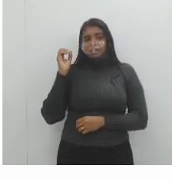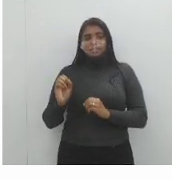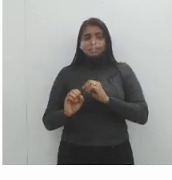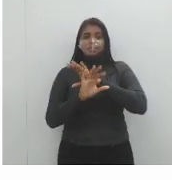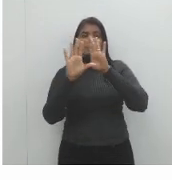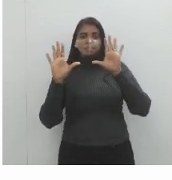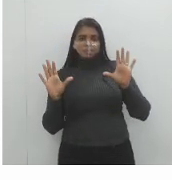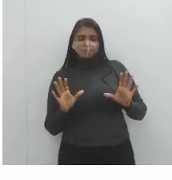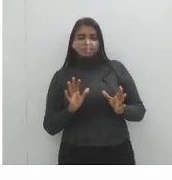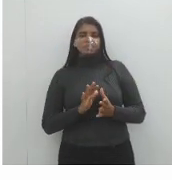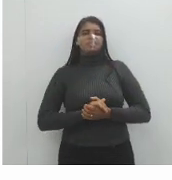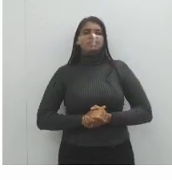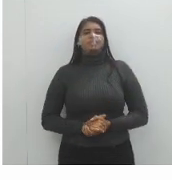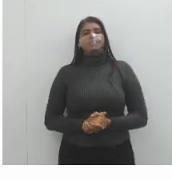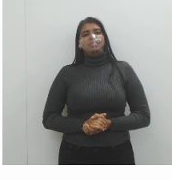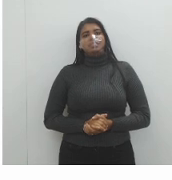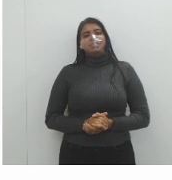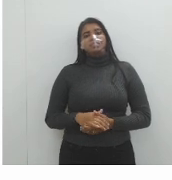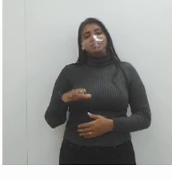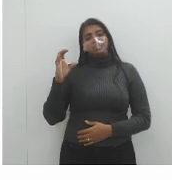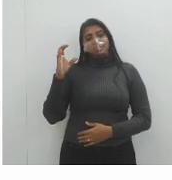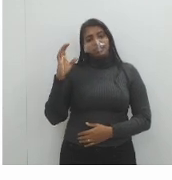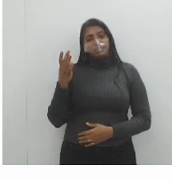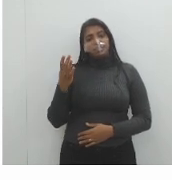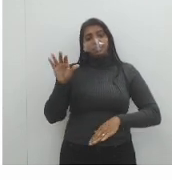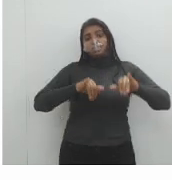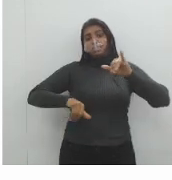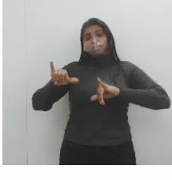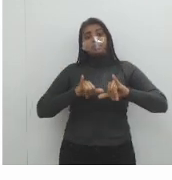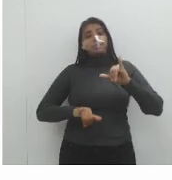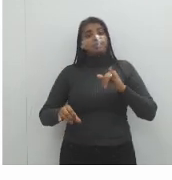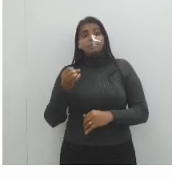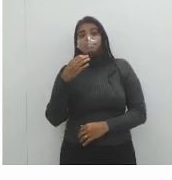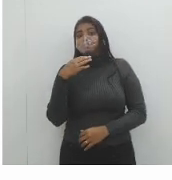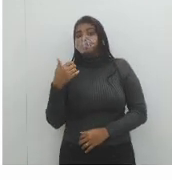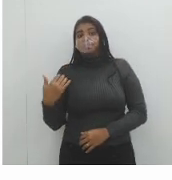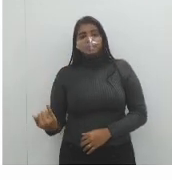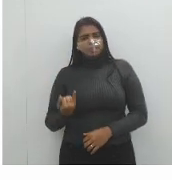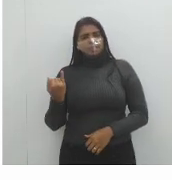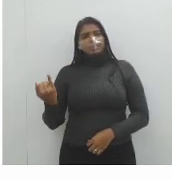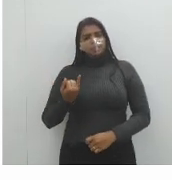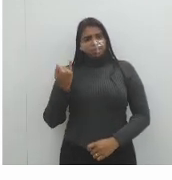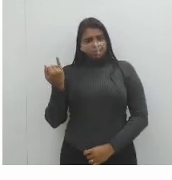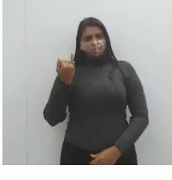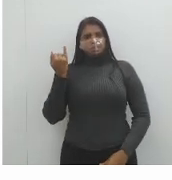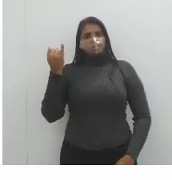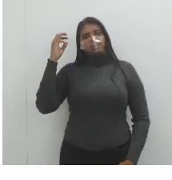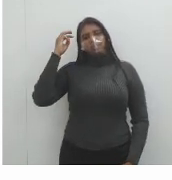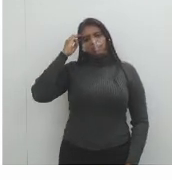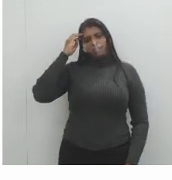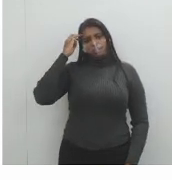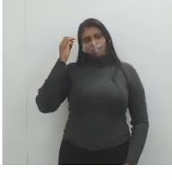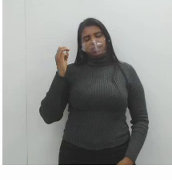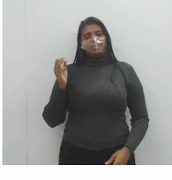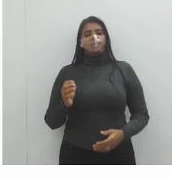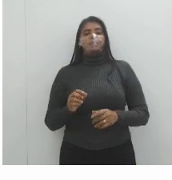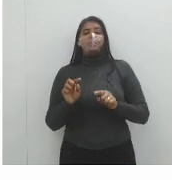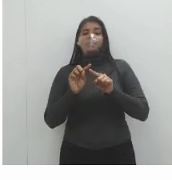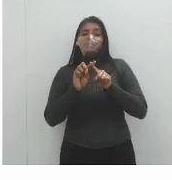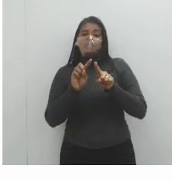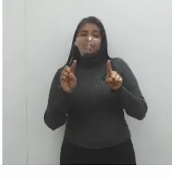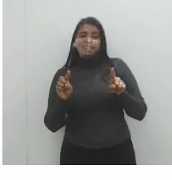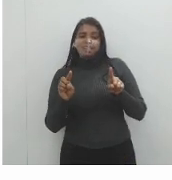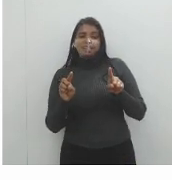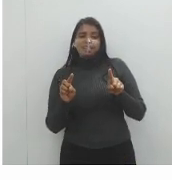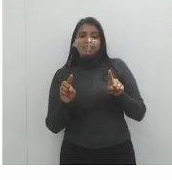memorizar os símbolos dos elementos químicos, isso é ótimo. É importante essa memorização, tá? Mas o